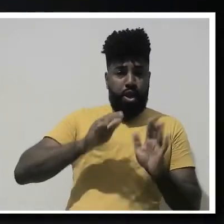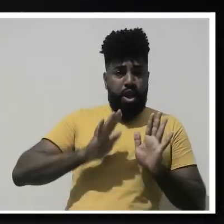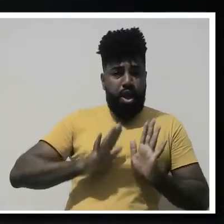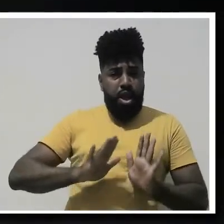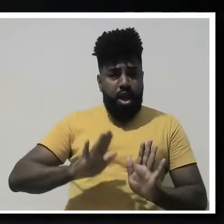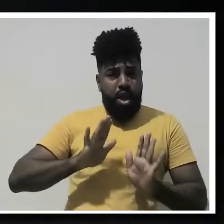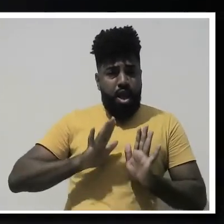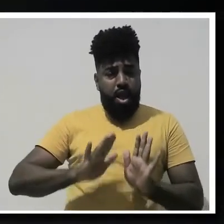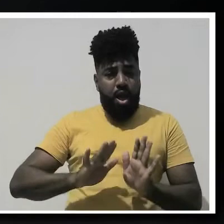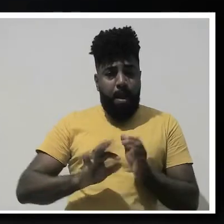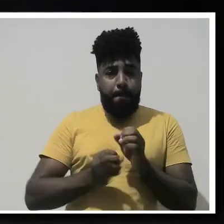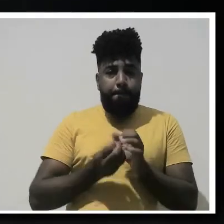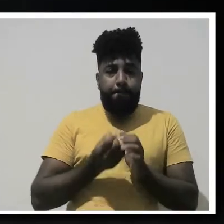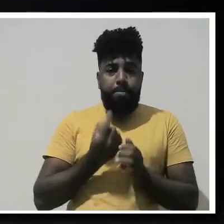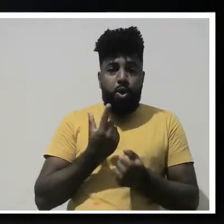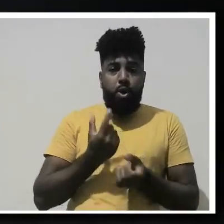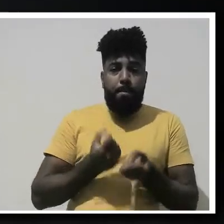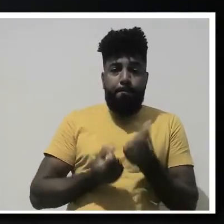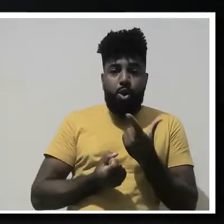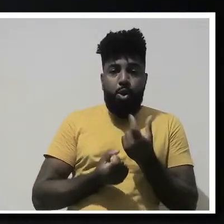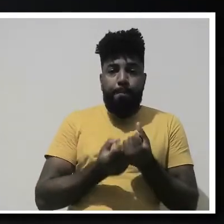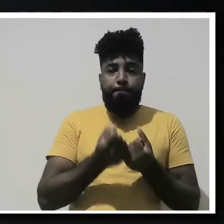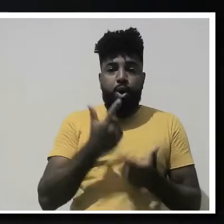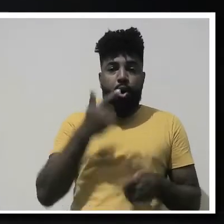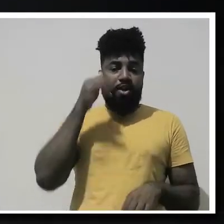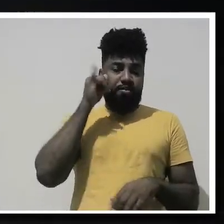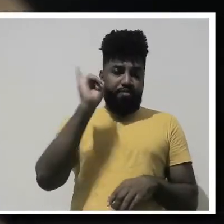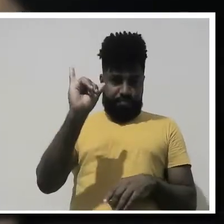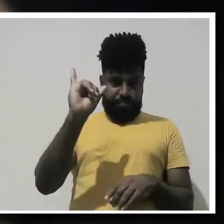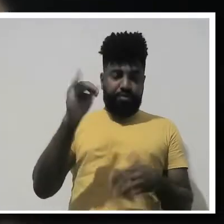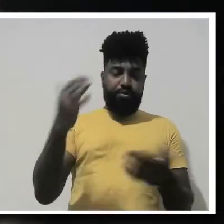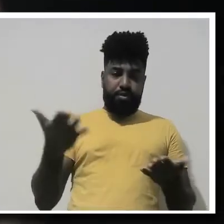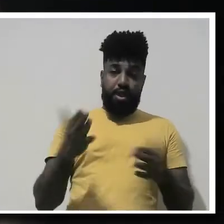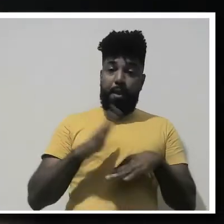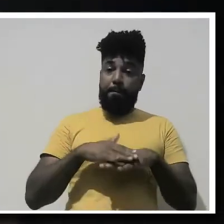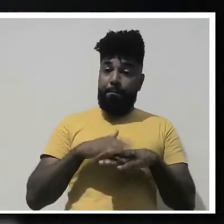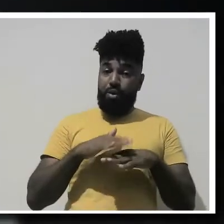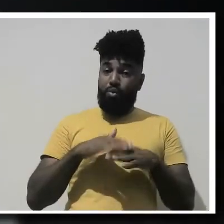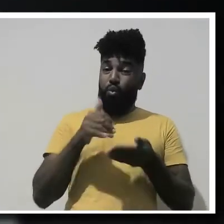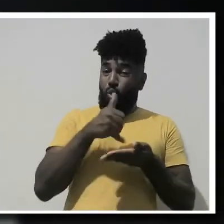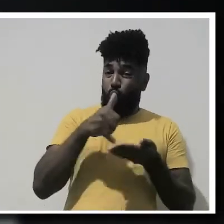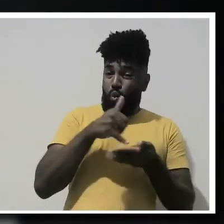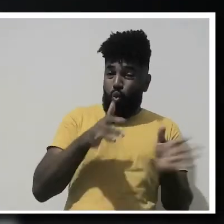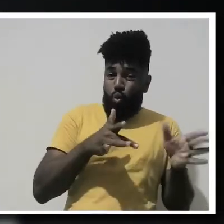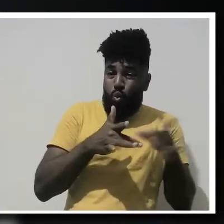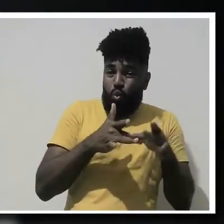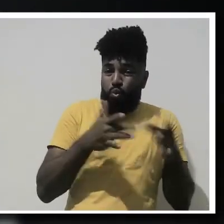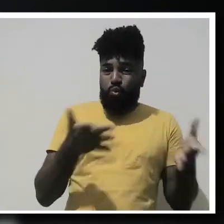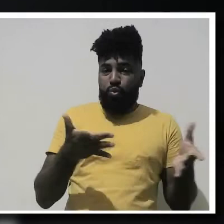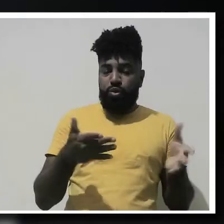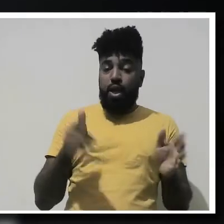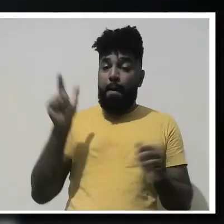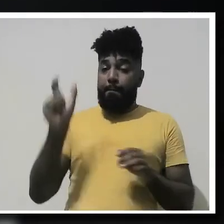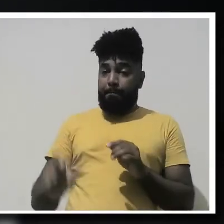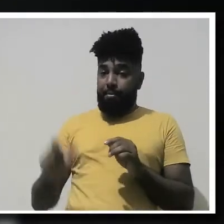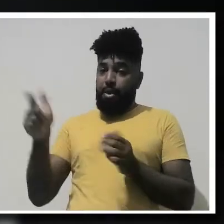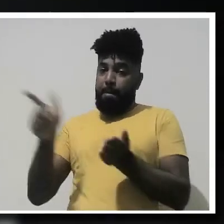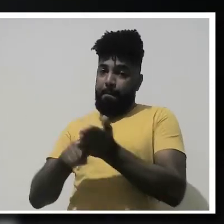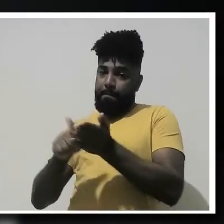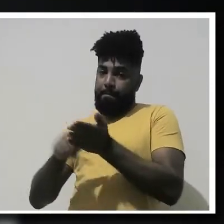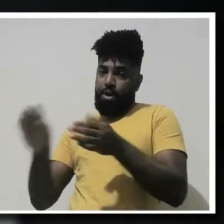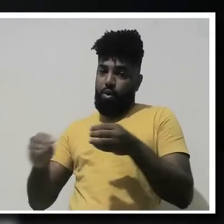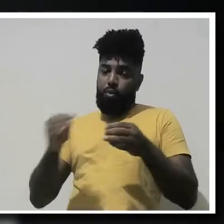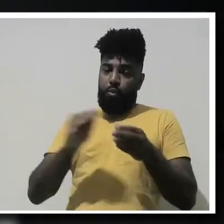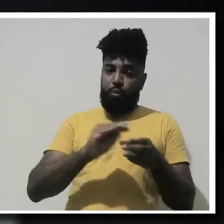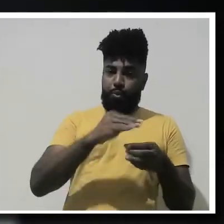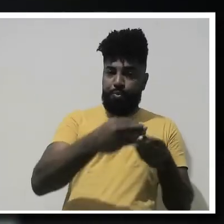formar bolha. A própria mão impregna o vidro com gordura também. Então muita gente usa o piquenômetro segurando ele com um papel para evitar